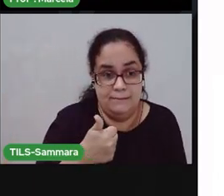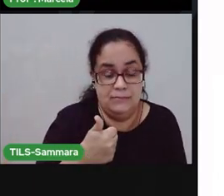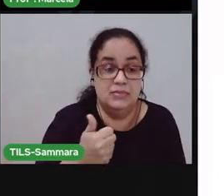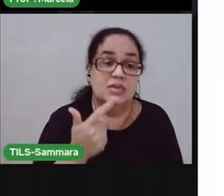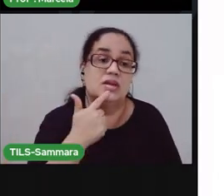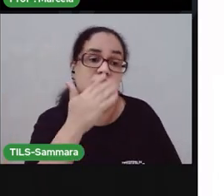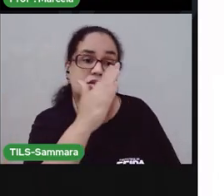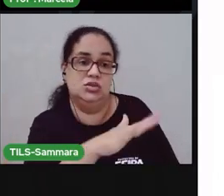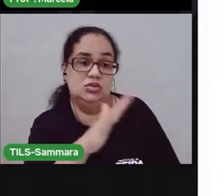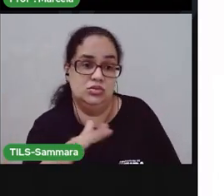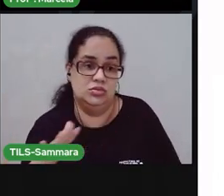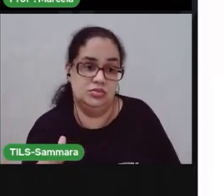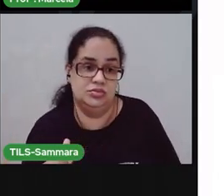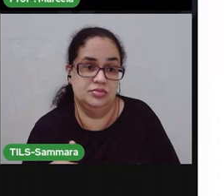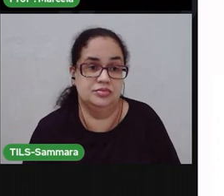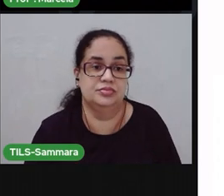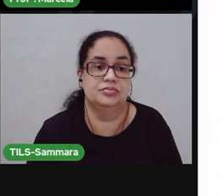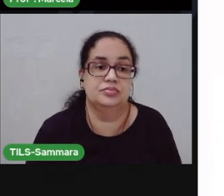Crianças,